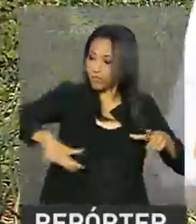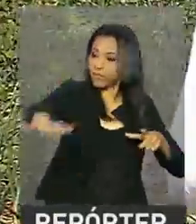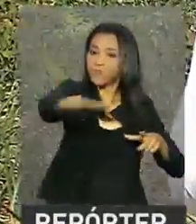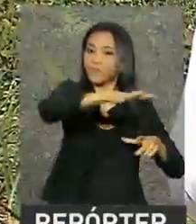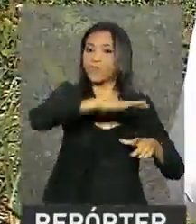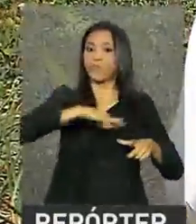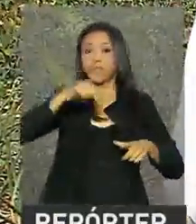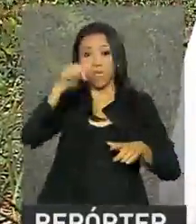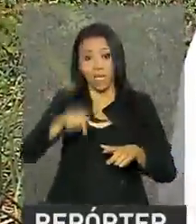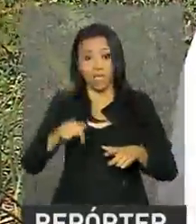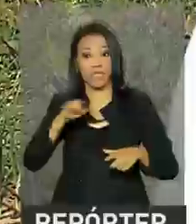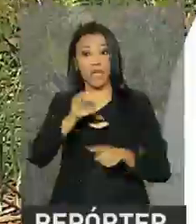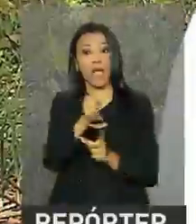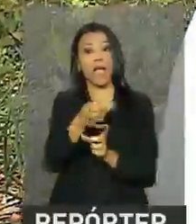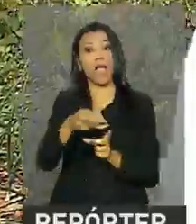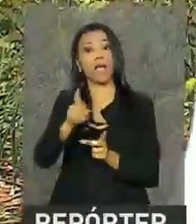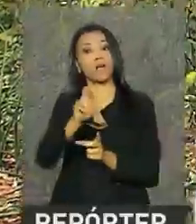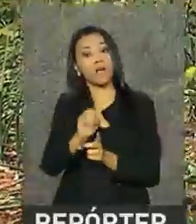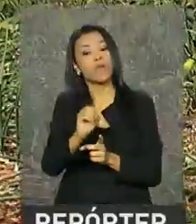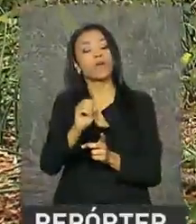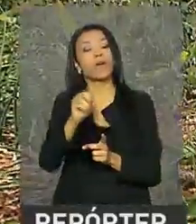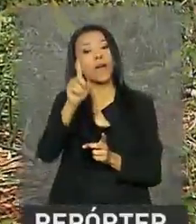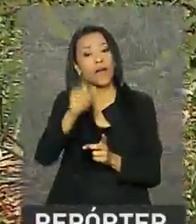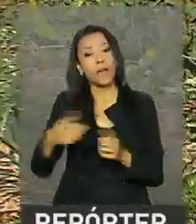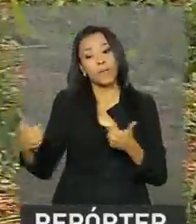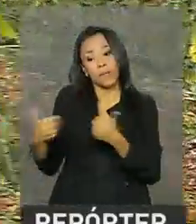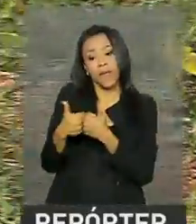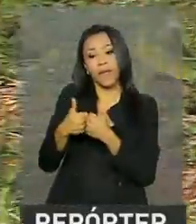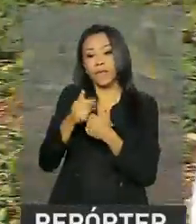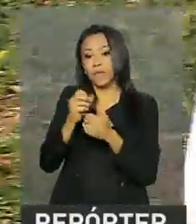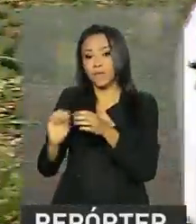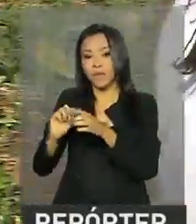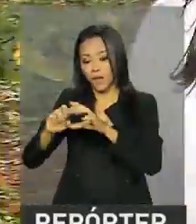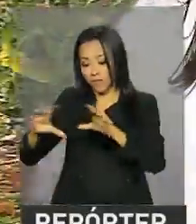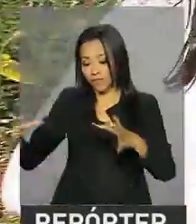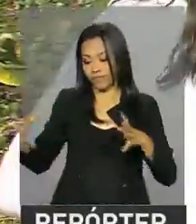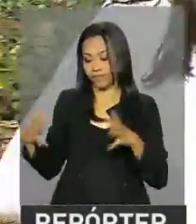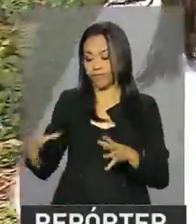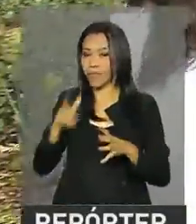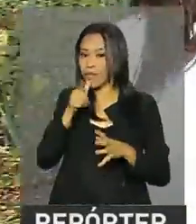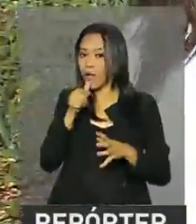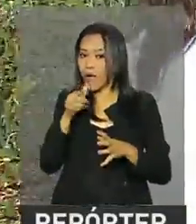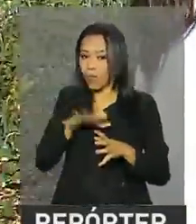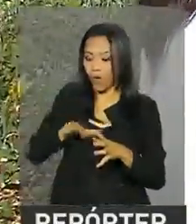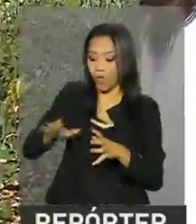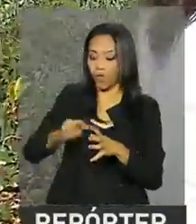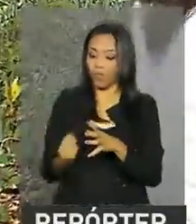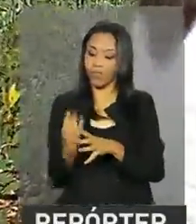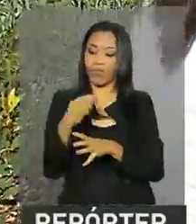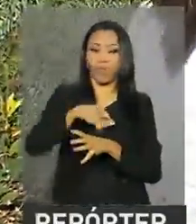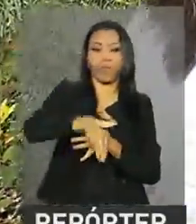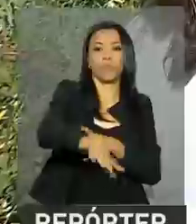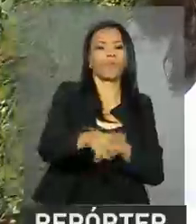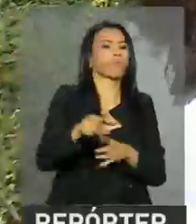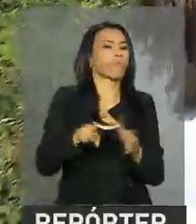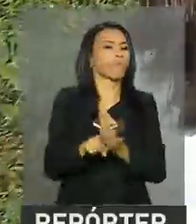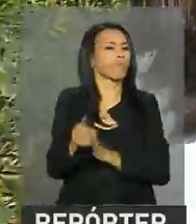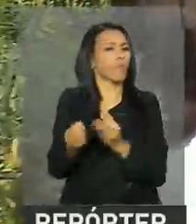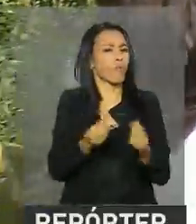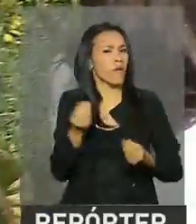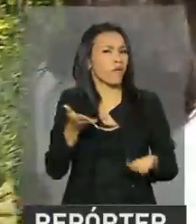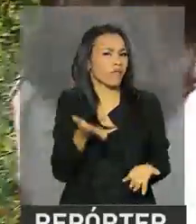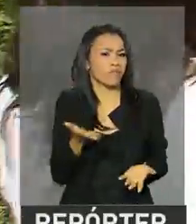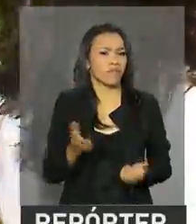é que a água floresta seja reproduzida lá na área de nascentes na isso daniel como é que vai funcionar e como é que funciona agora floresta